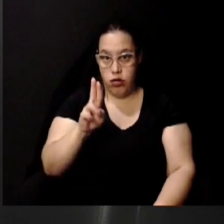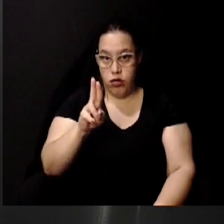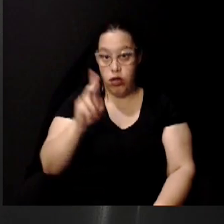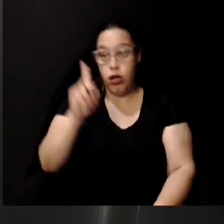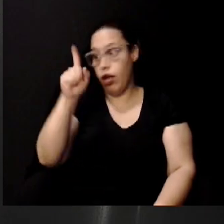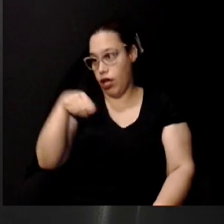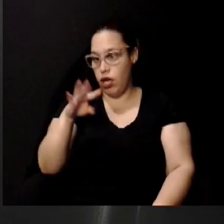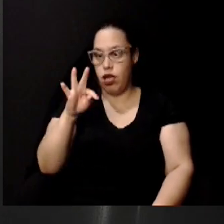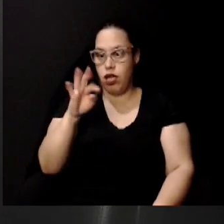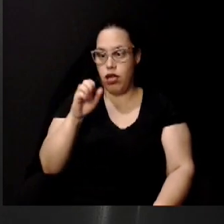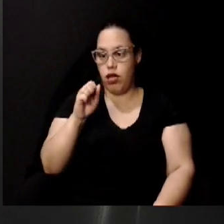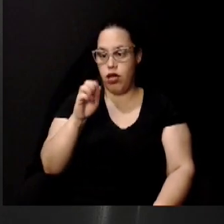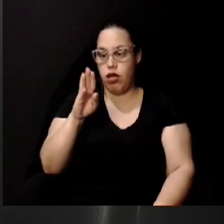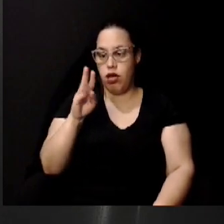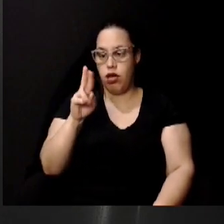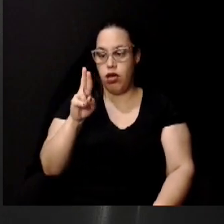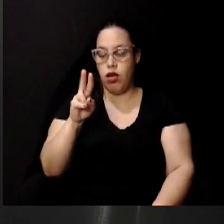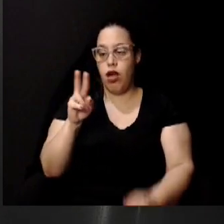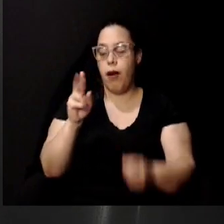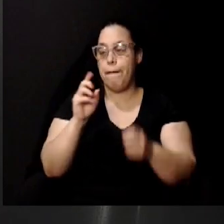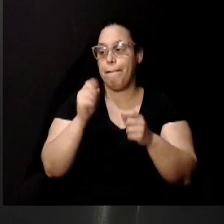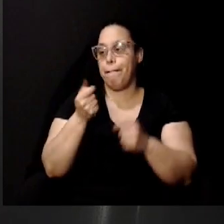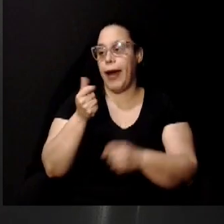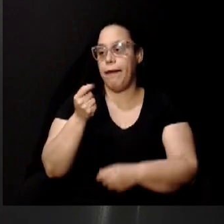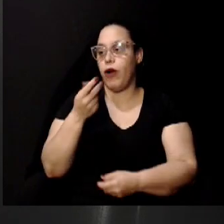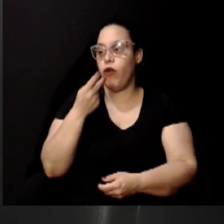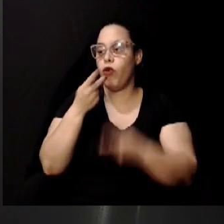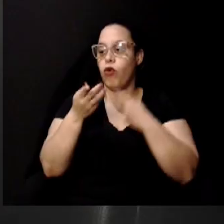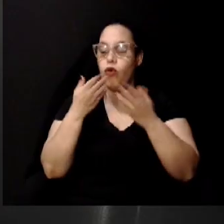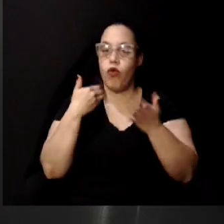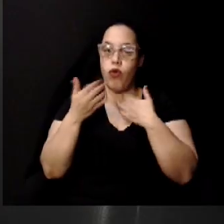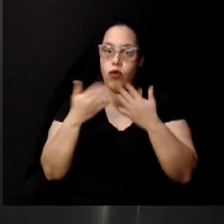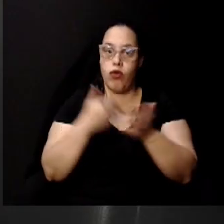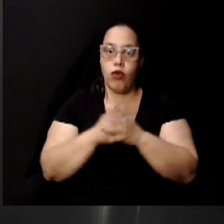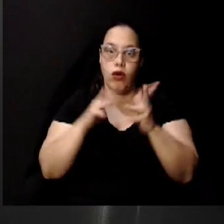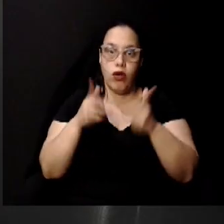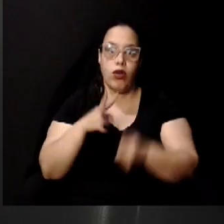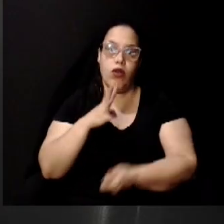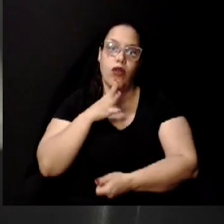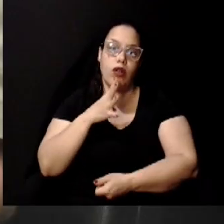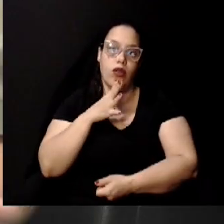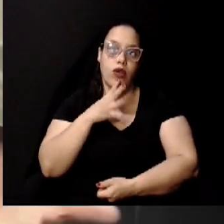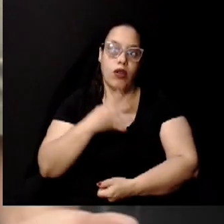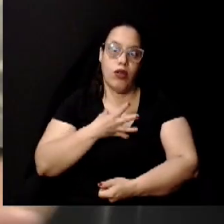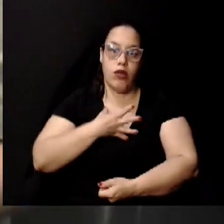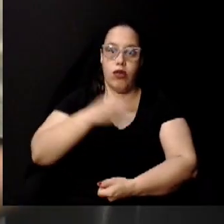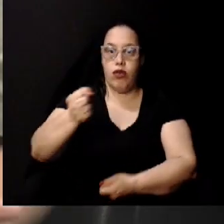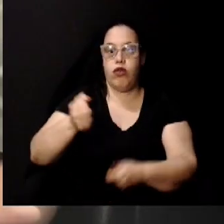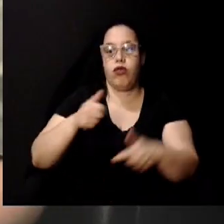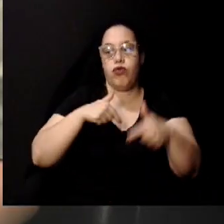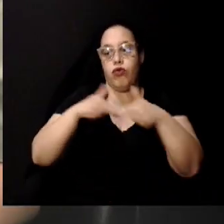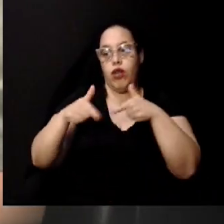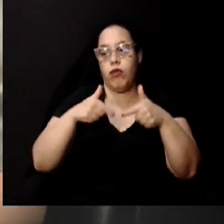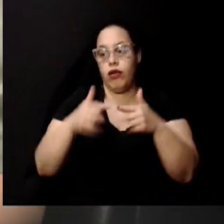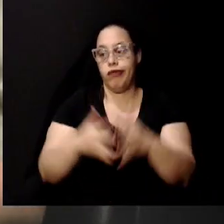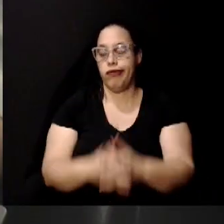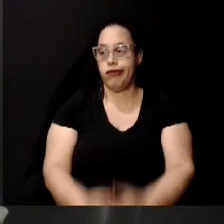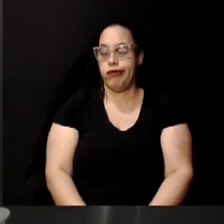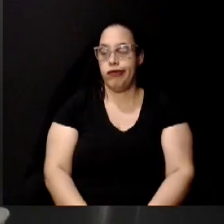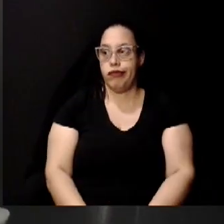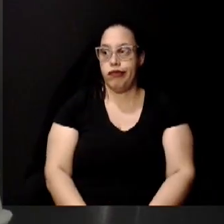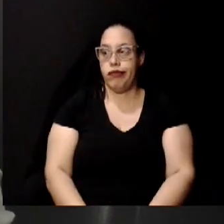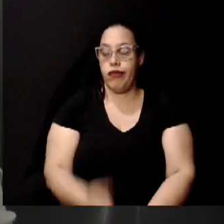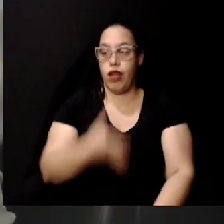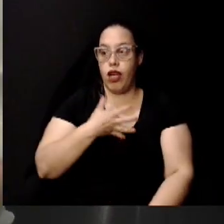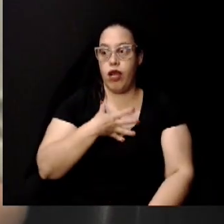fala no assunto. Mas quando você começa a conversar, todo mundo conhece alguém que se matou, um colega de trabalho que se matou. Os